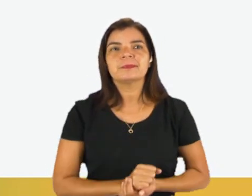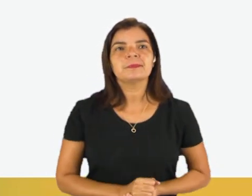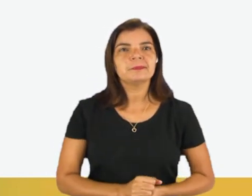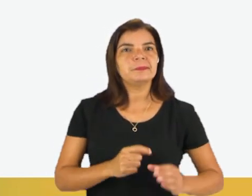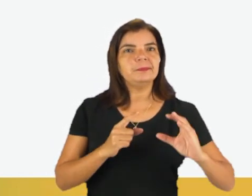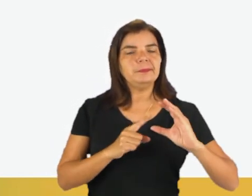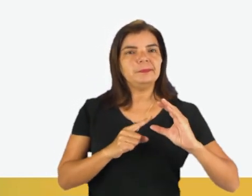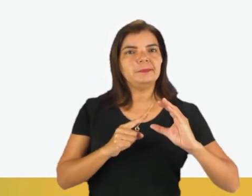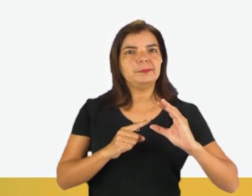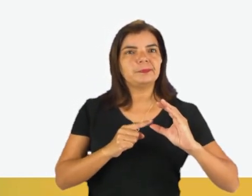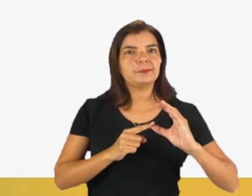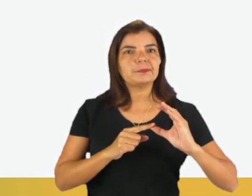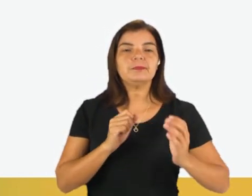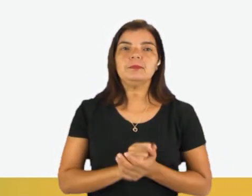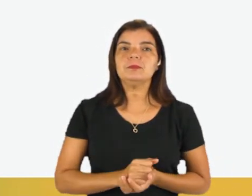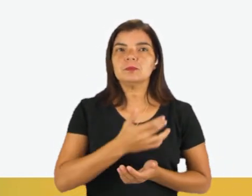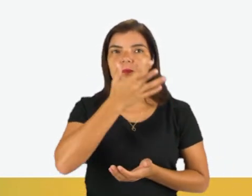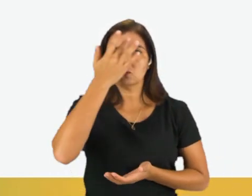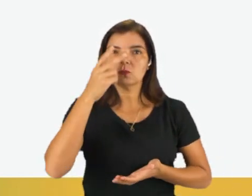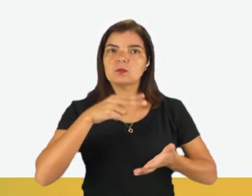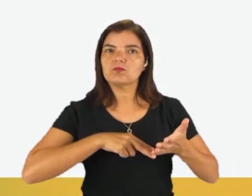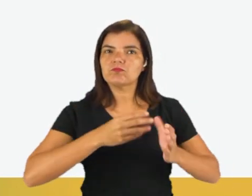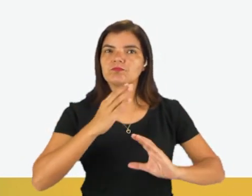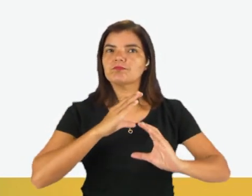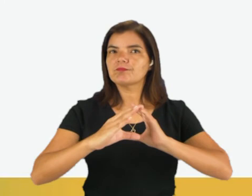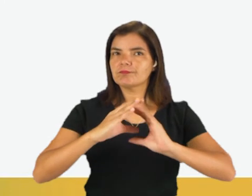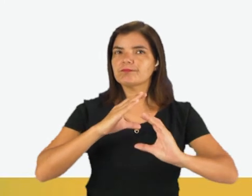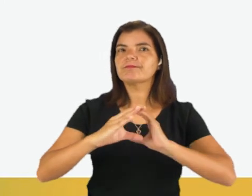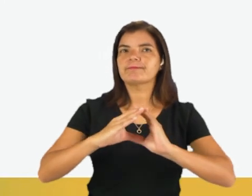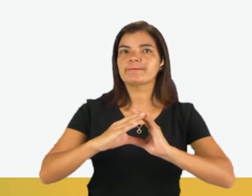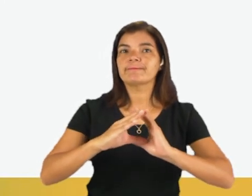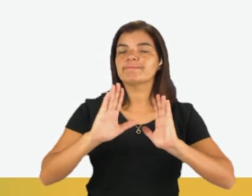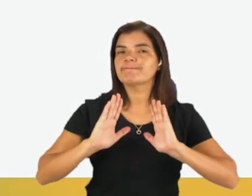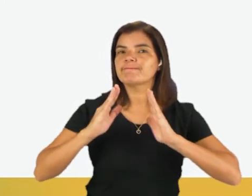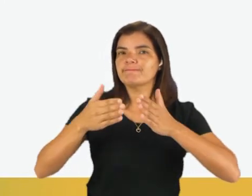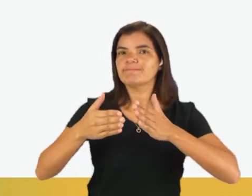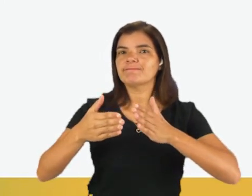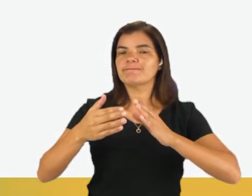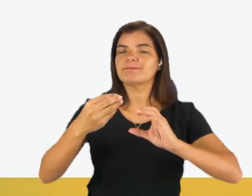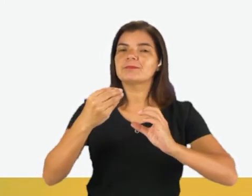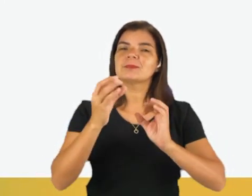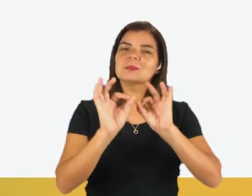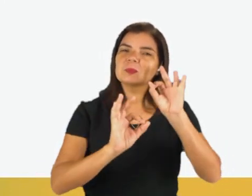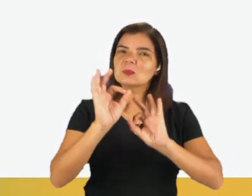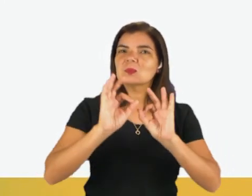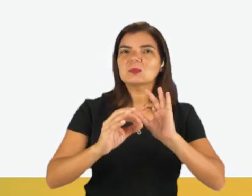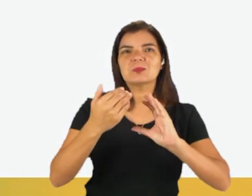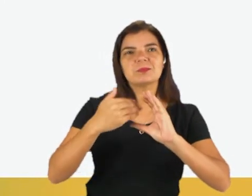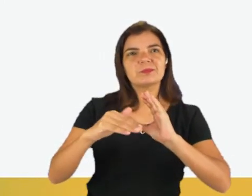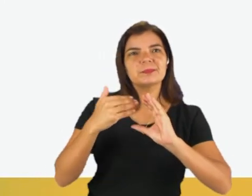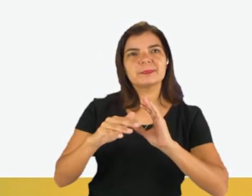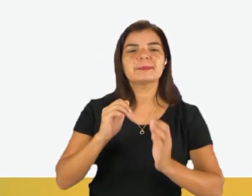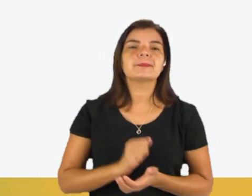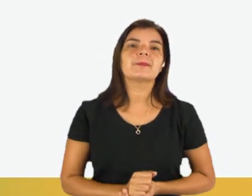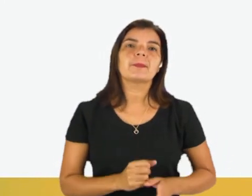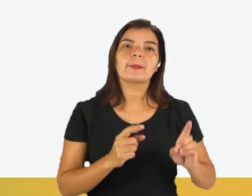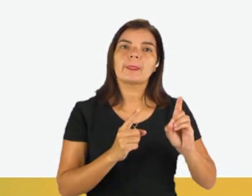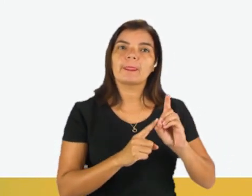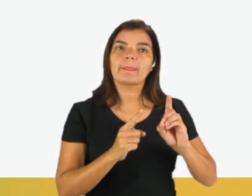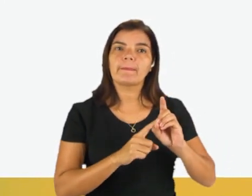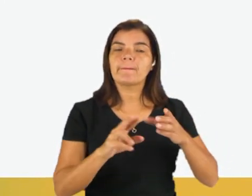sendo dito. C. O interlocutor é o foco do enunciador na construção da